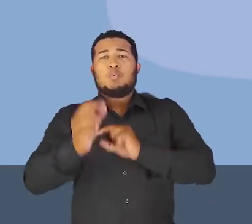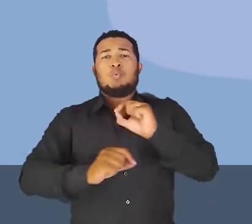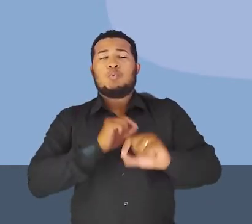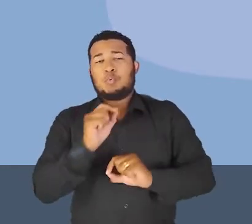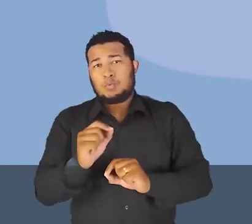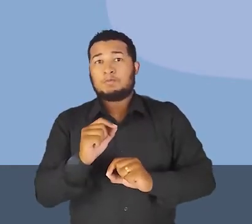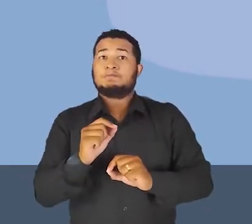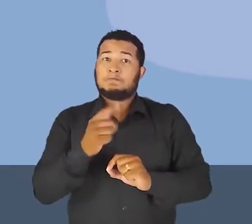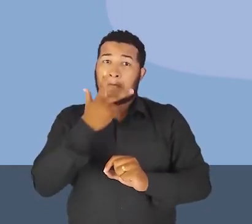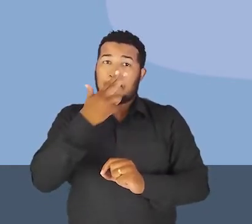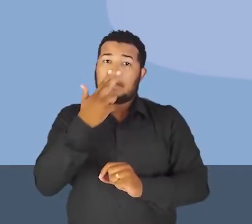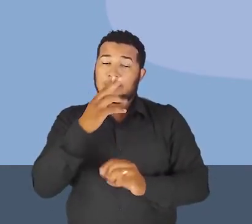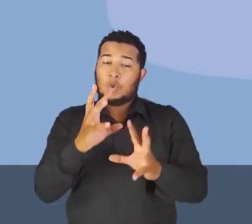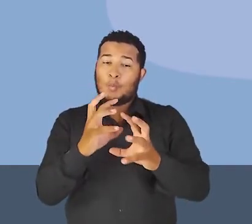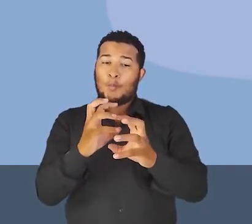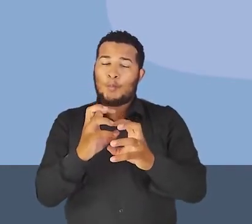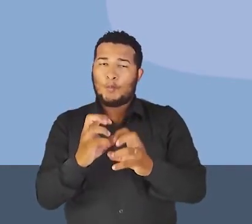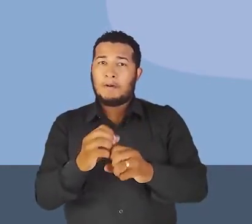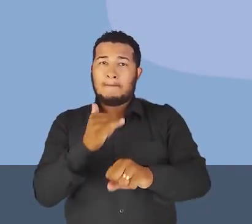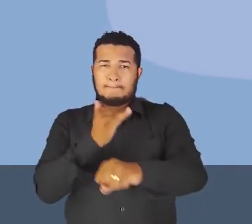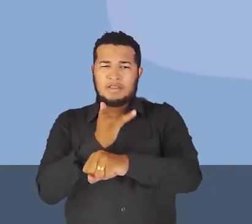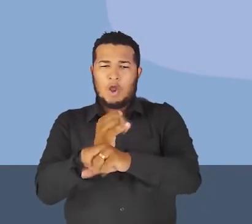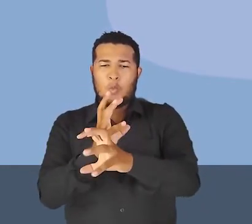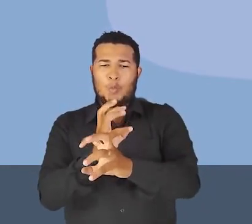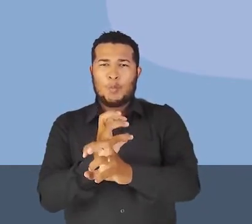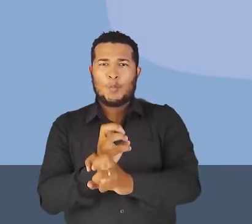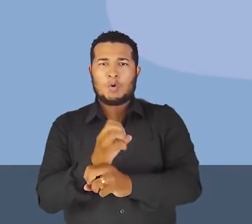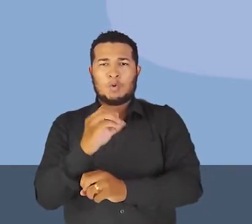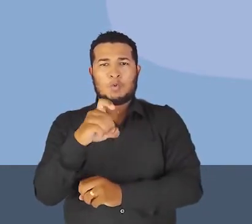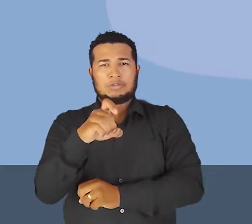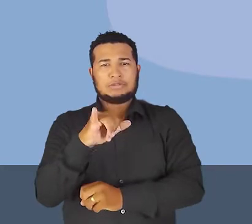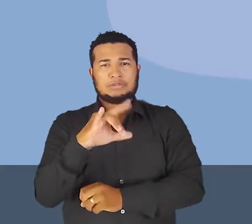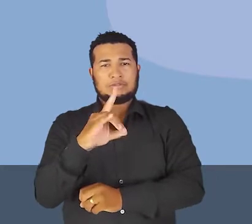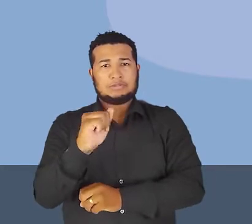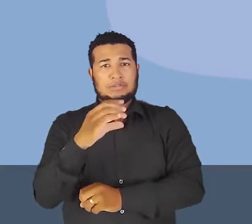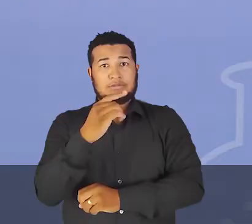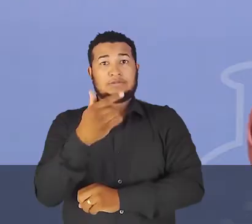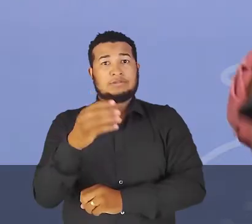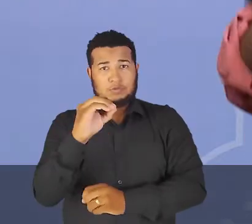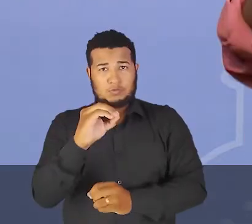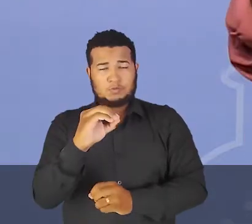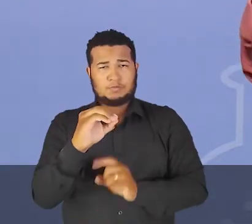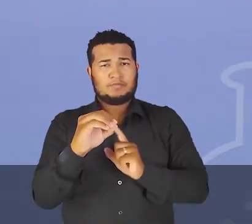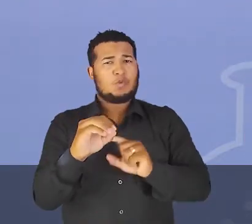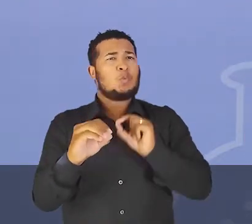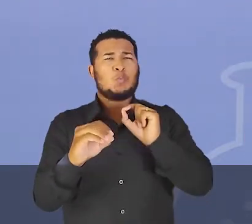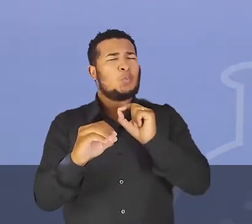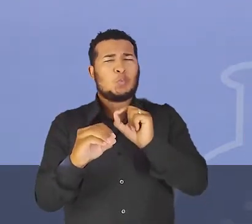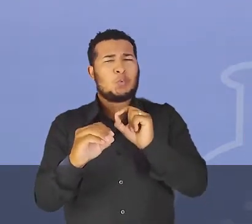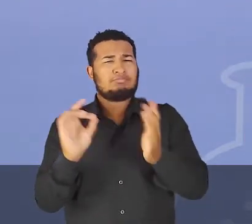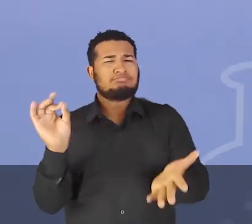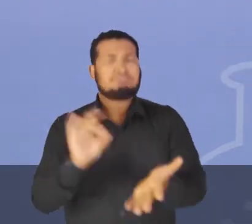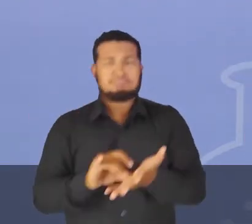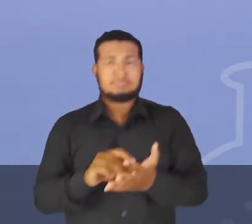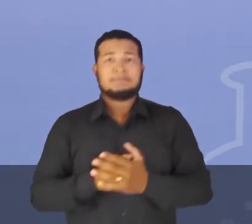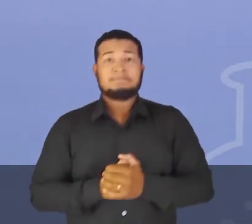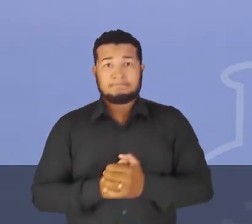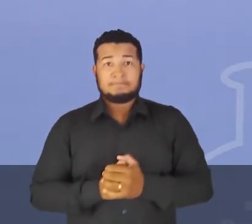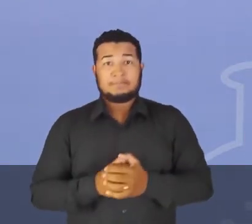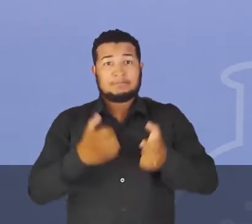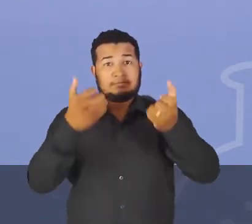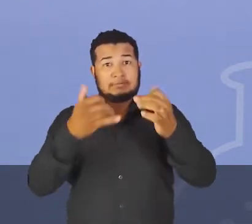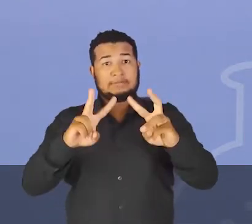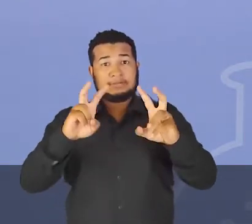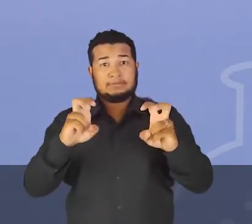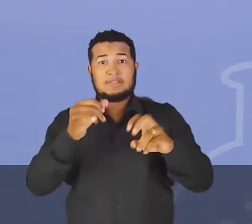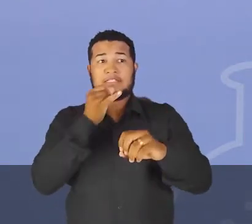Tende a acontecer a oxidação do metal. Pessoal, deixa eu esclarecer melhor aqui, olha para mim. O que vem a ser a oxidação? Quando a gente fala